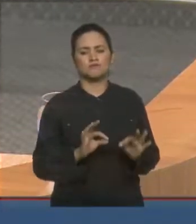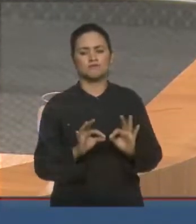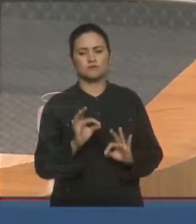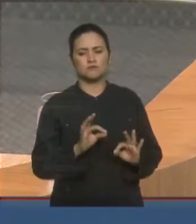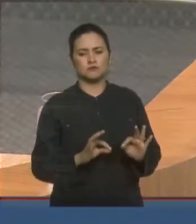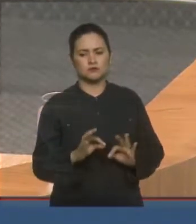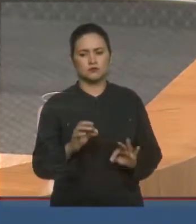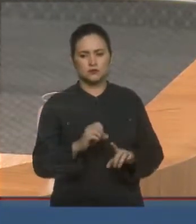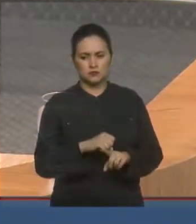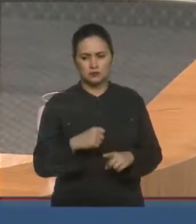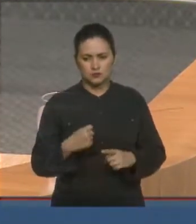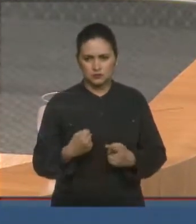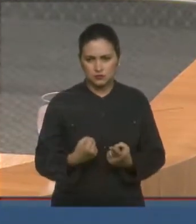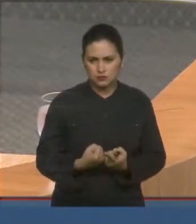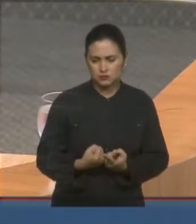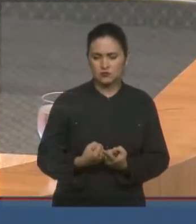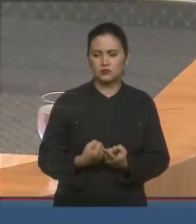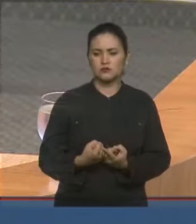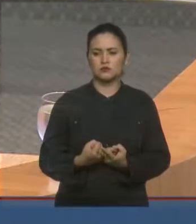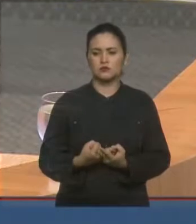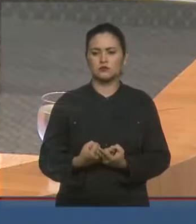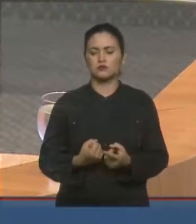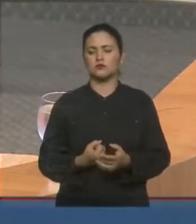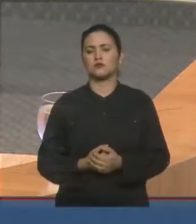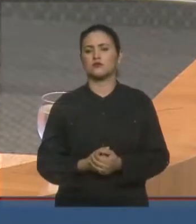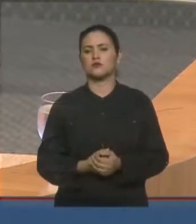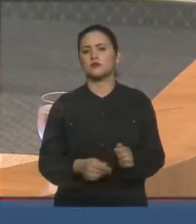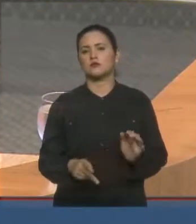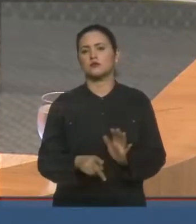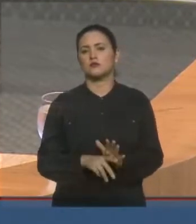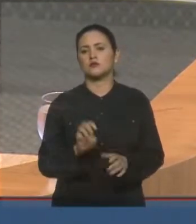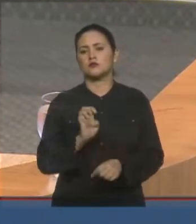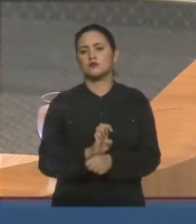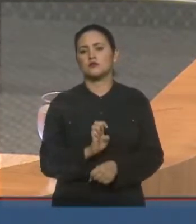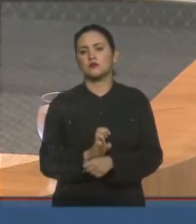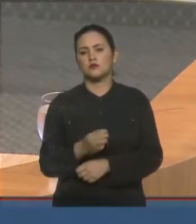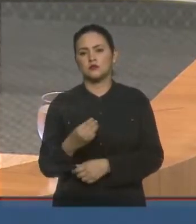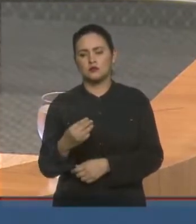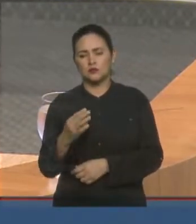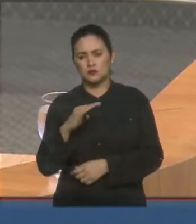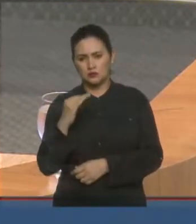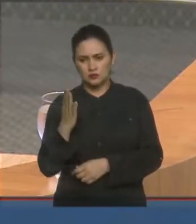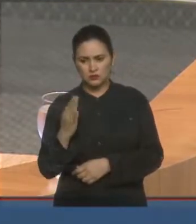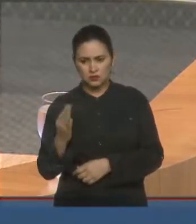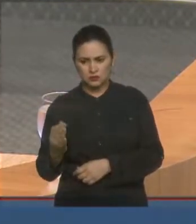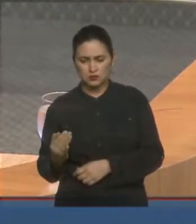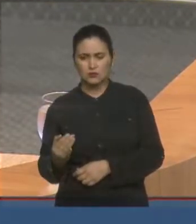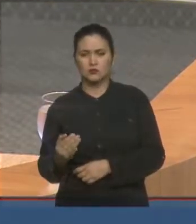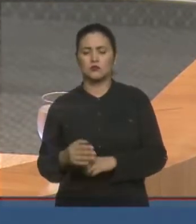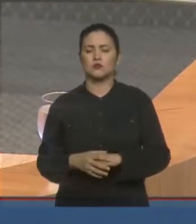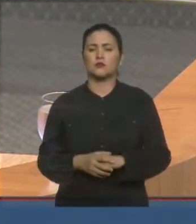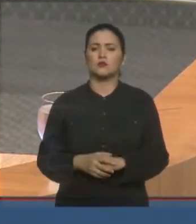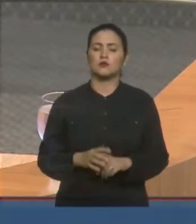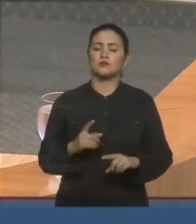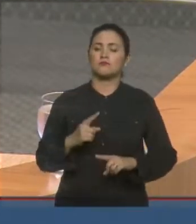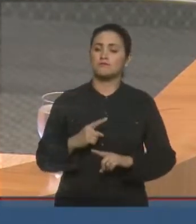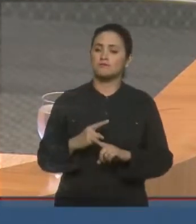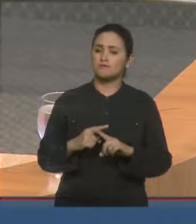civil e de setores do próprio Estado brasileiro de tentar impedir,